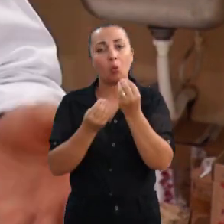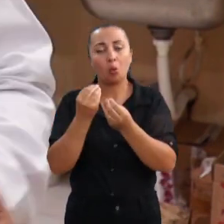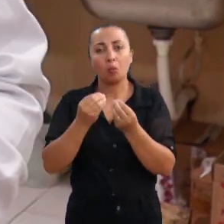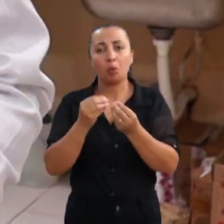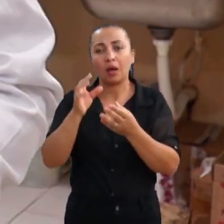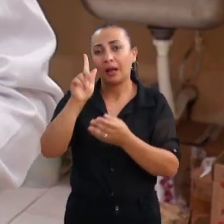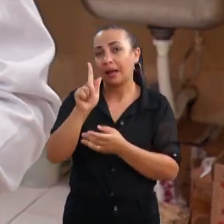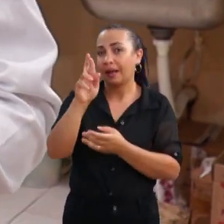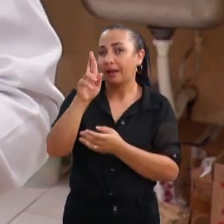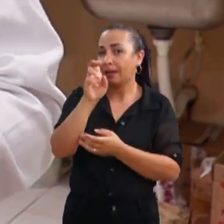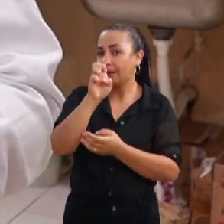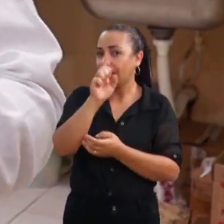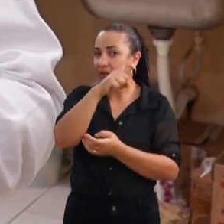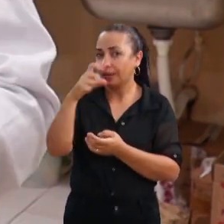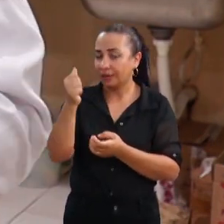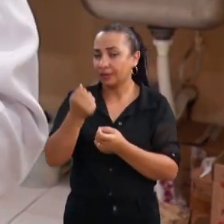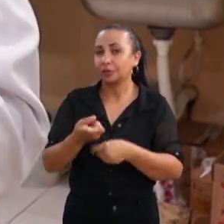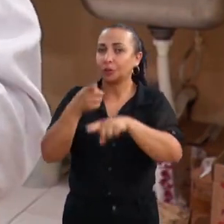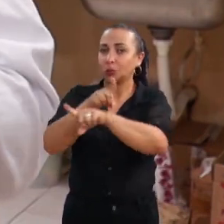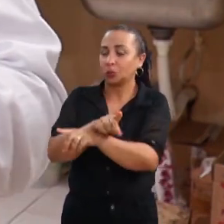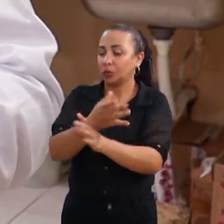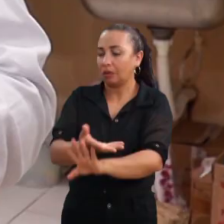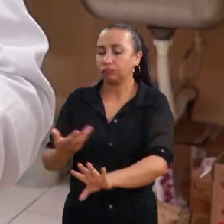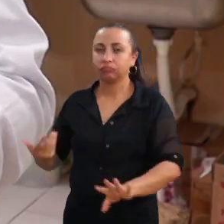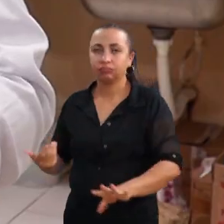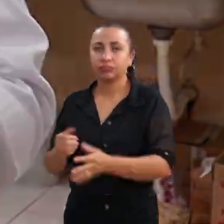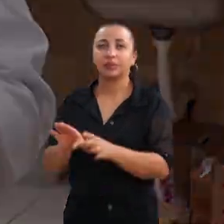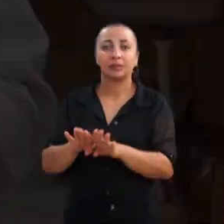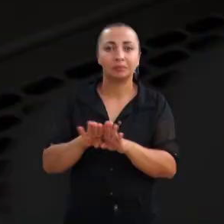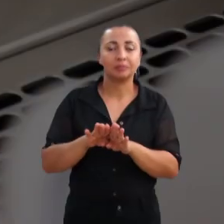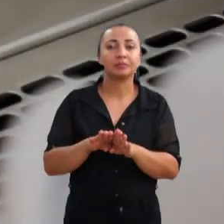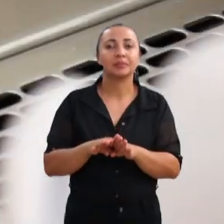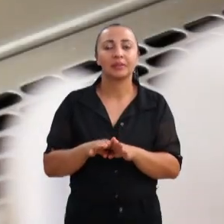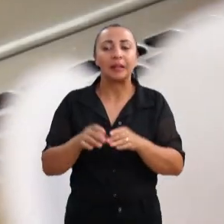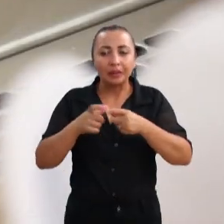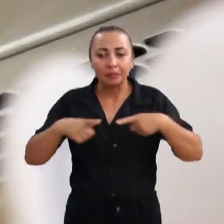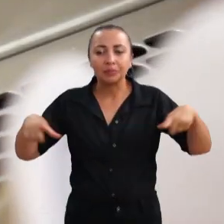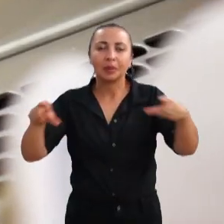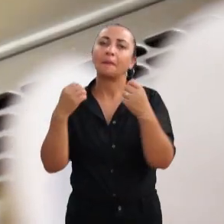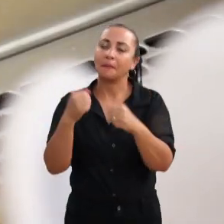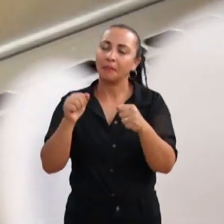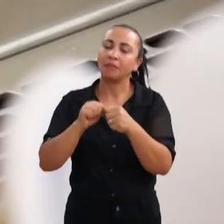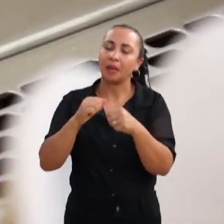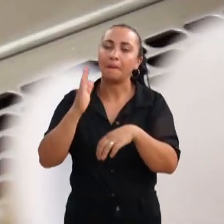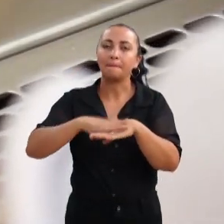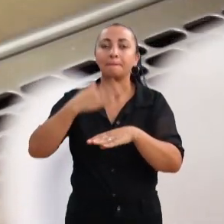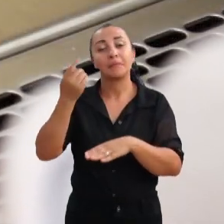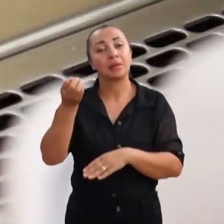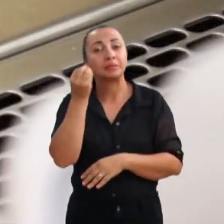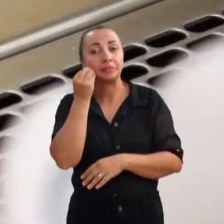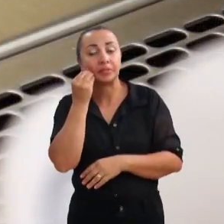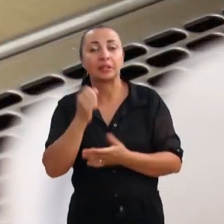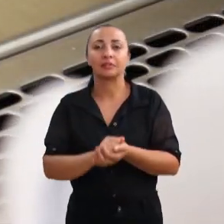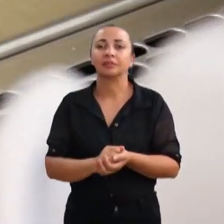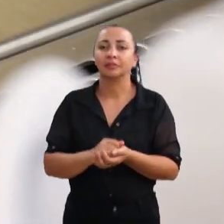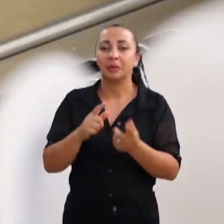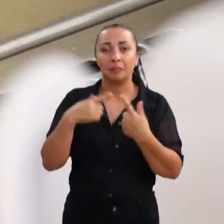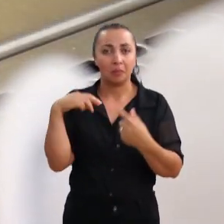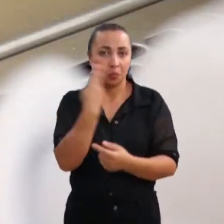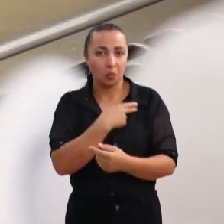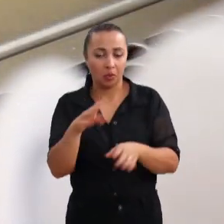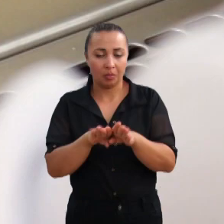um desengraxante. Então ele tem uma amplitude grande, né? É claro que a gente tem que fazer mais testes com isso.